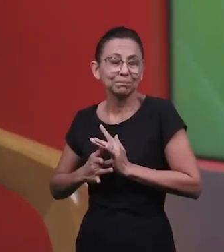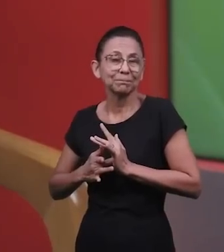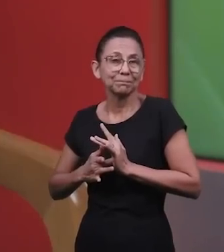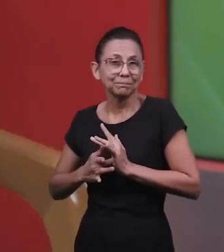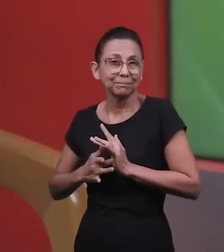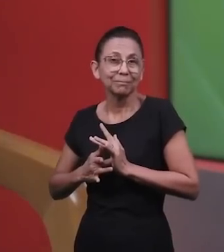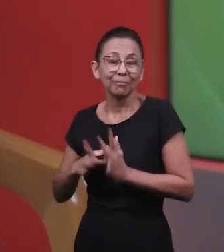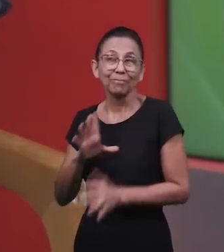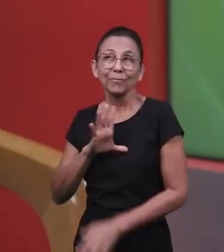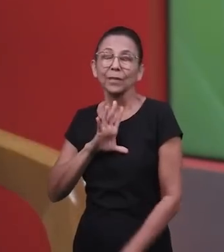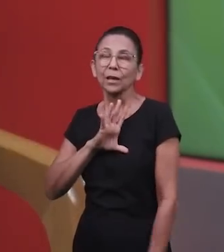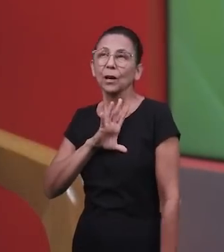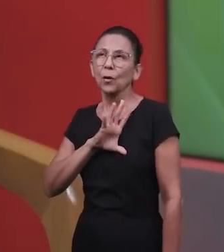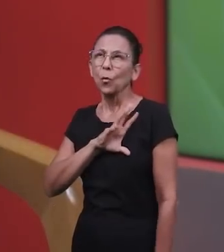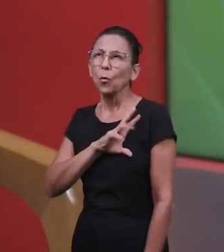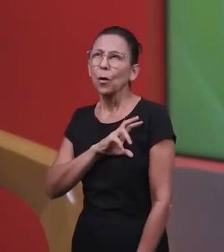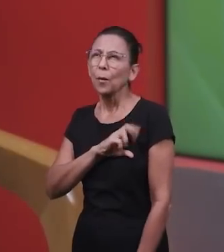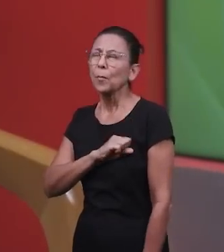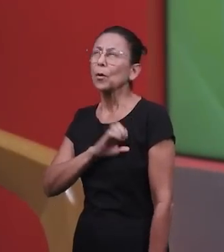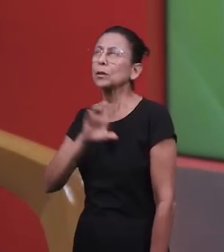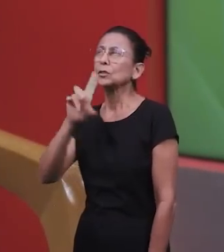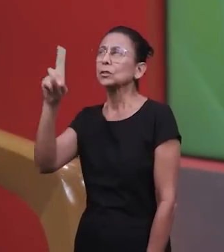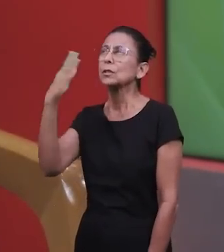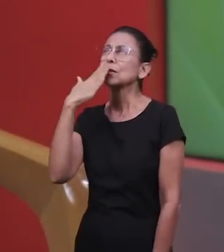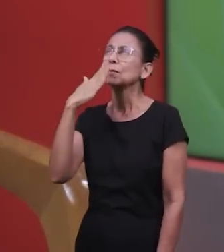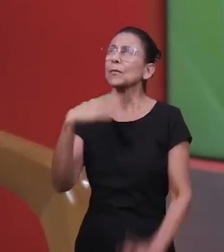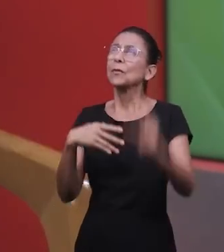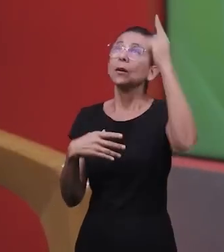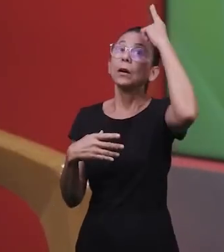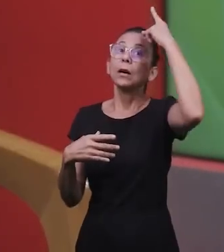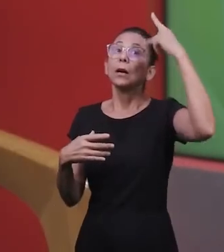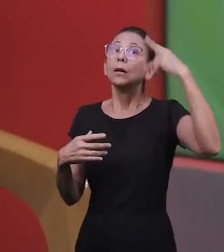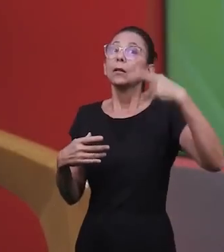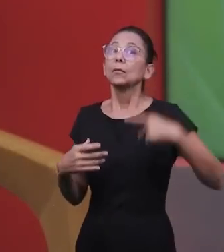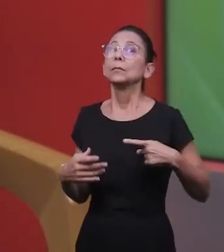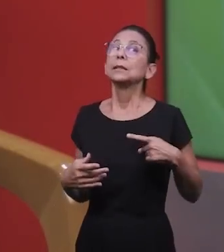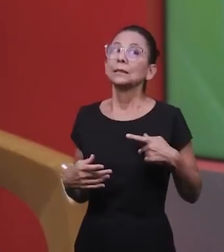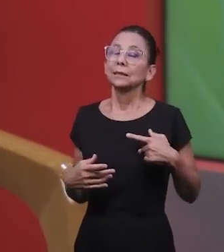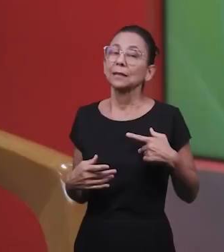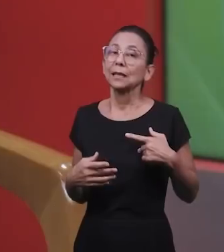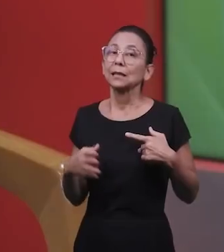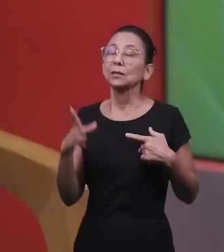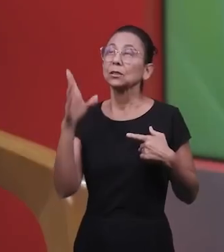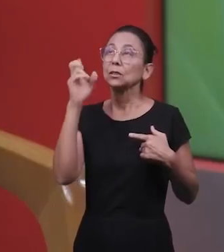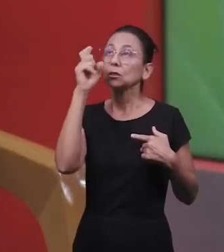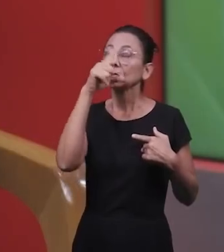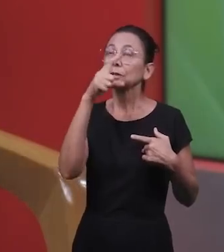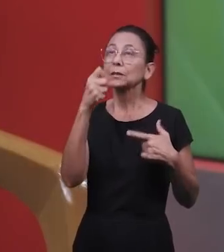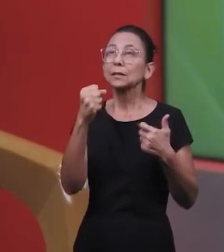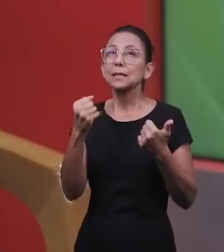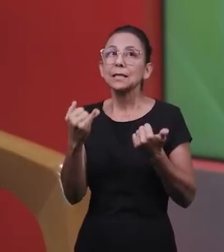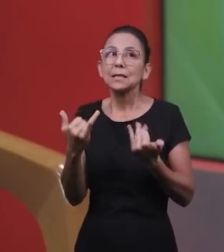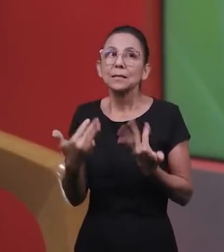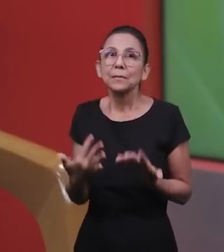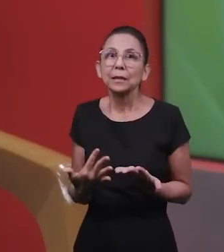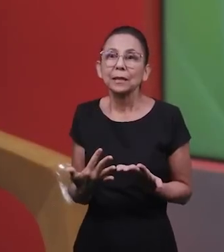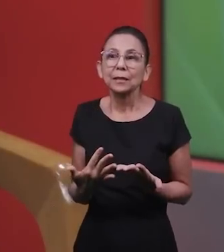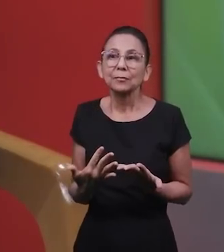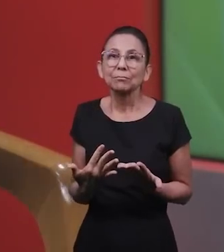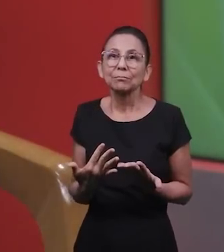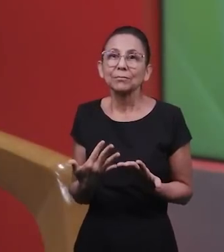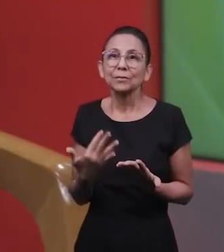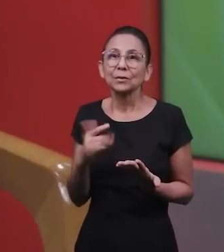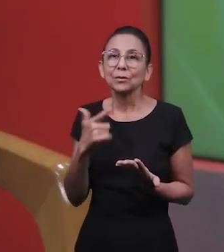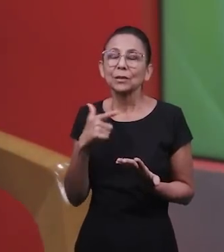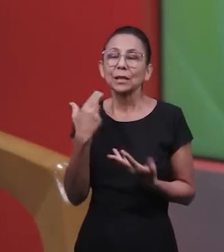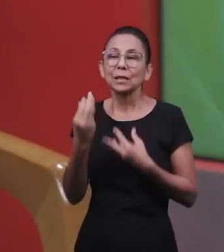tão inexplicável e dizer que ele é grandioso, na verdade, não tem uma